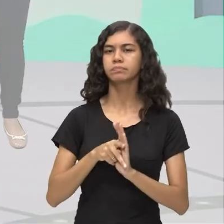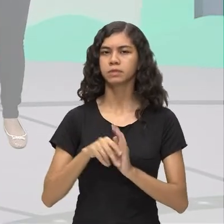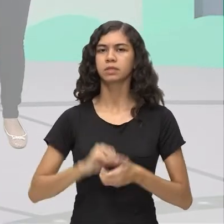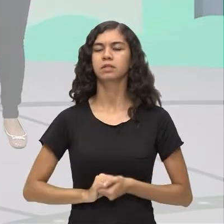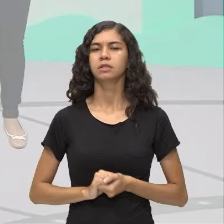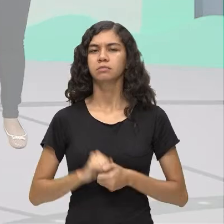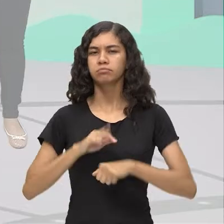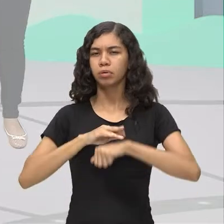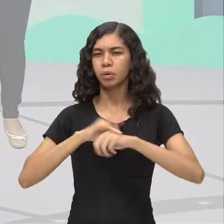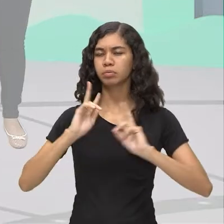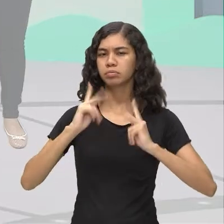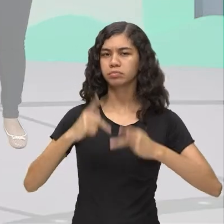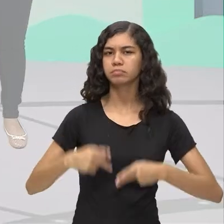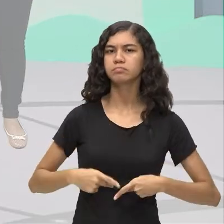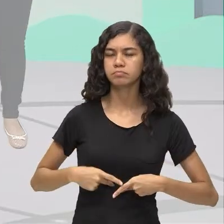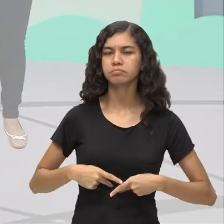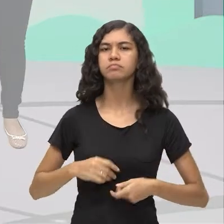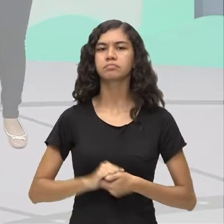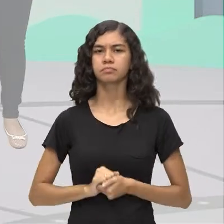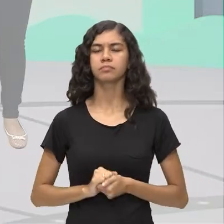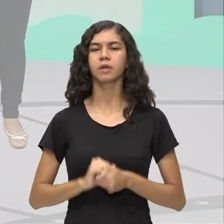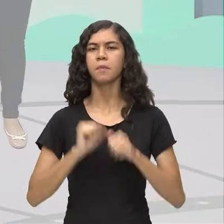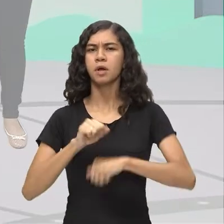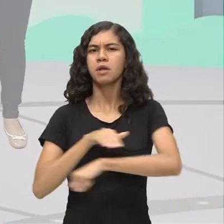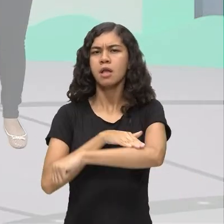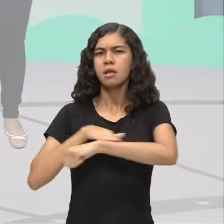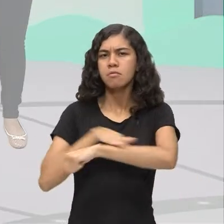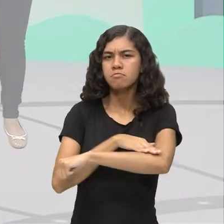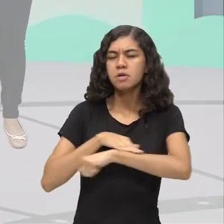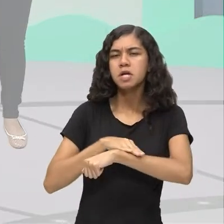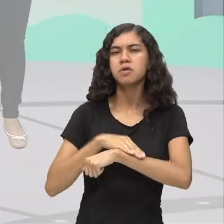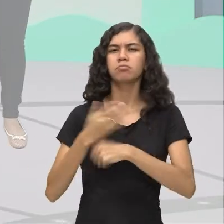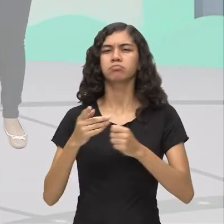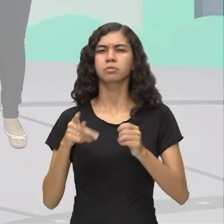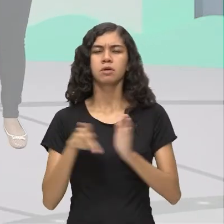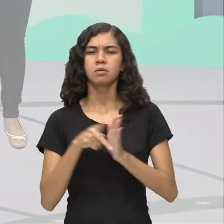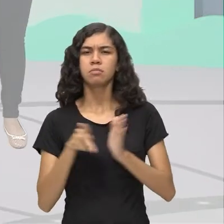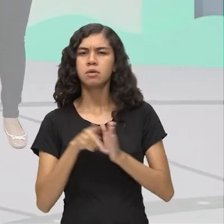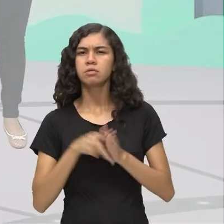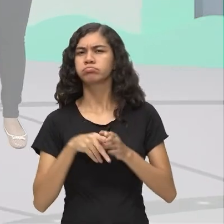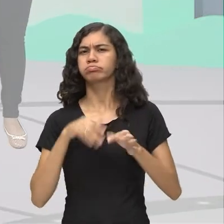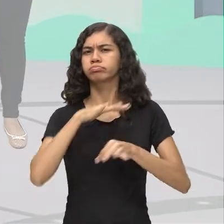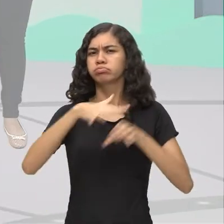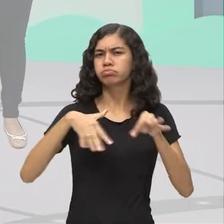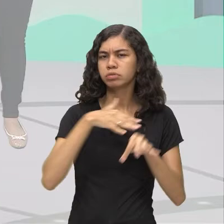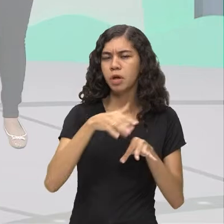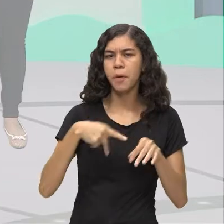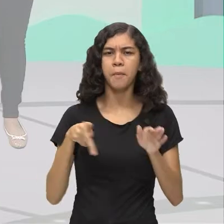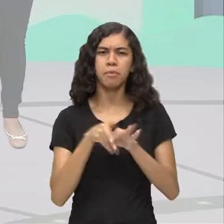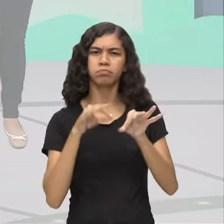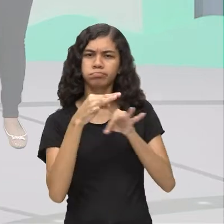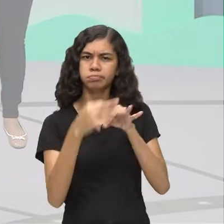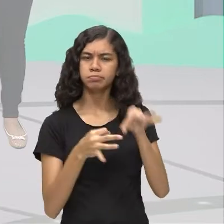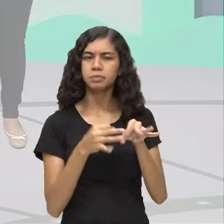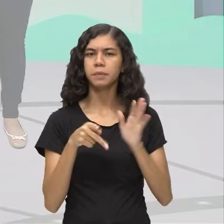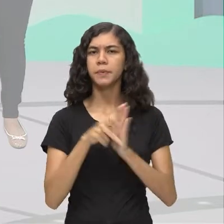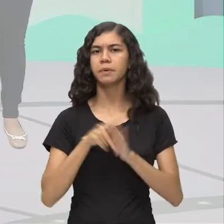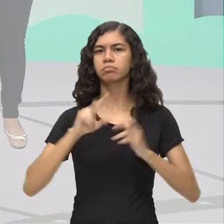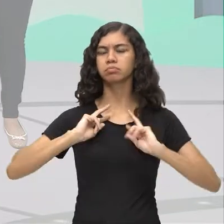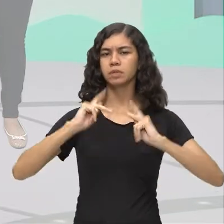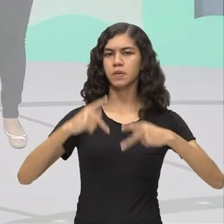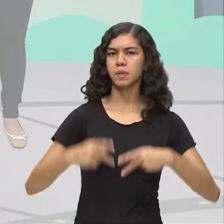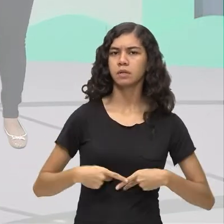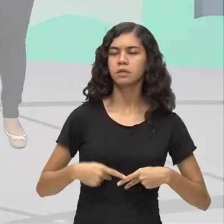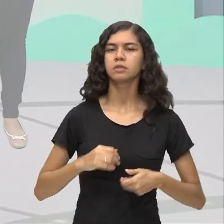e ele vai ser um vírus que infecta a pele ou as mucosas oral, genital ou anal das pessoas, provocando